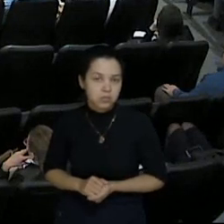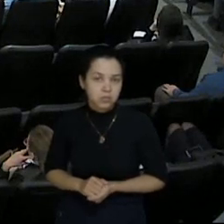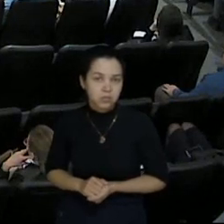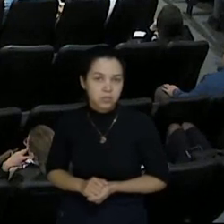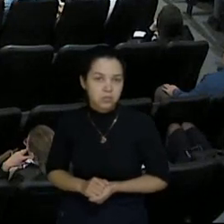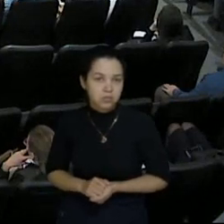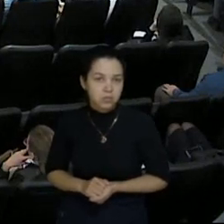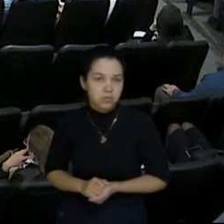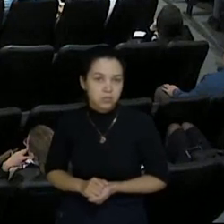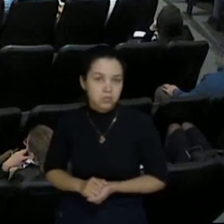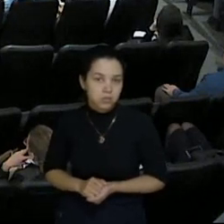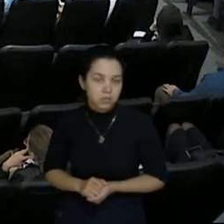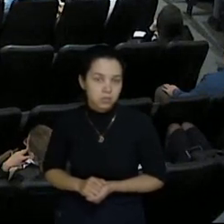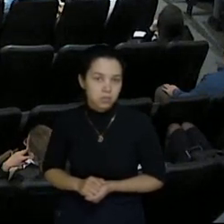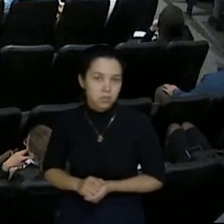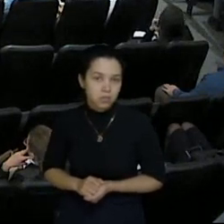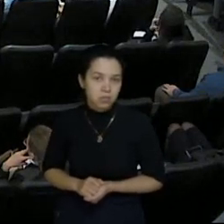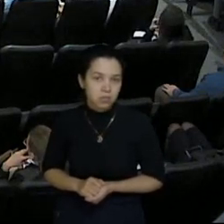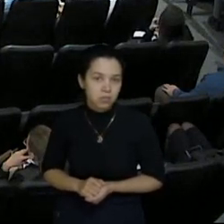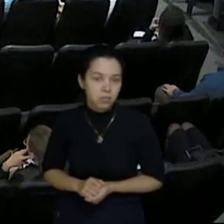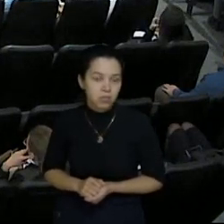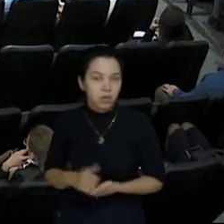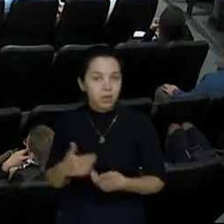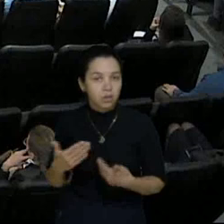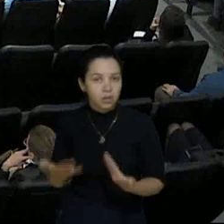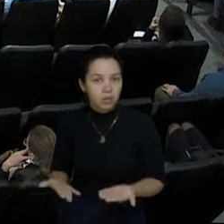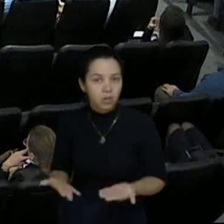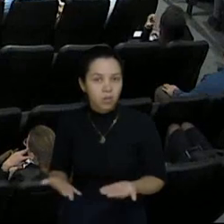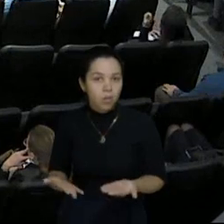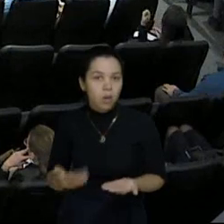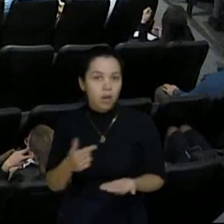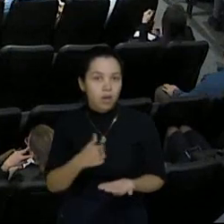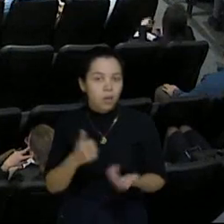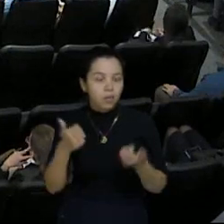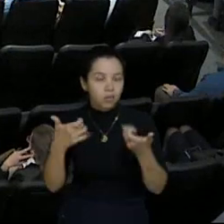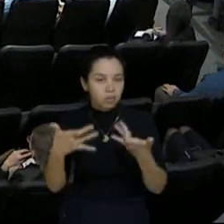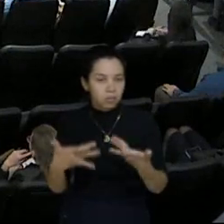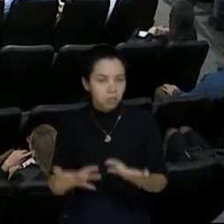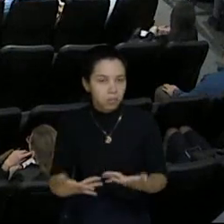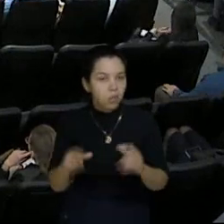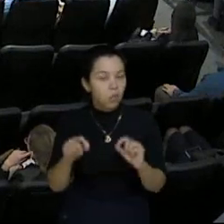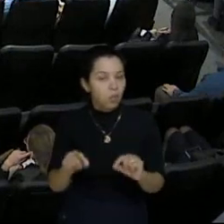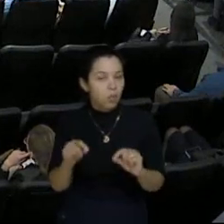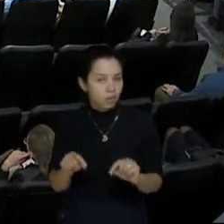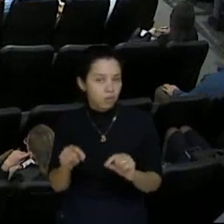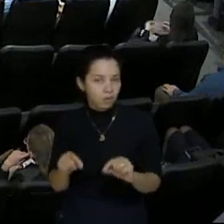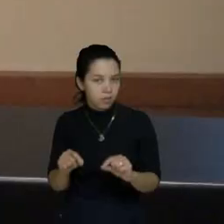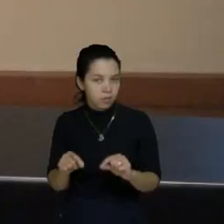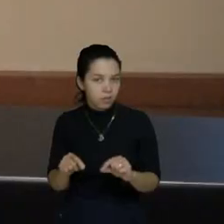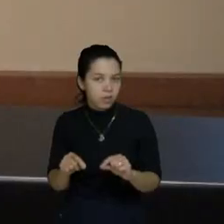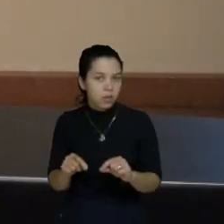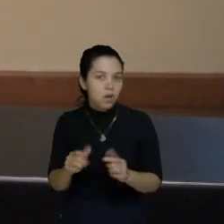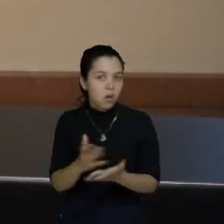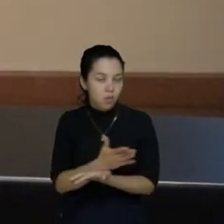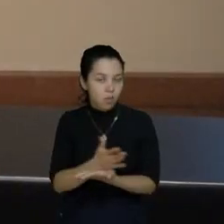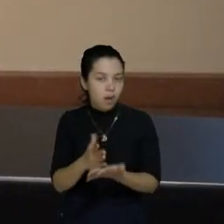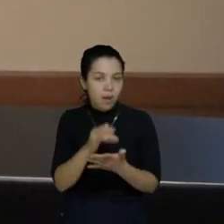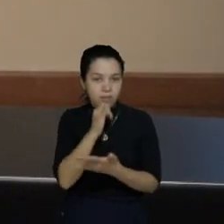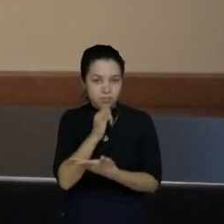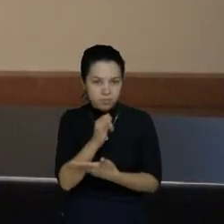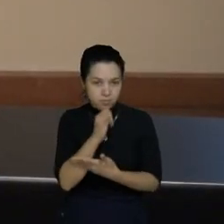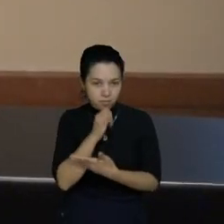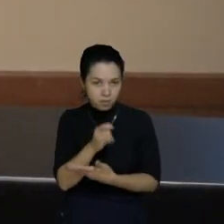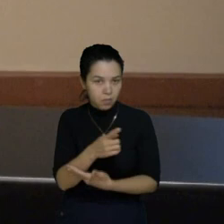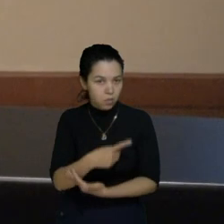sequência Então pessoal o que eu trago aqui são apenas alguns exemplos do que a